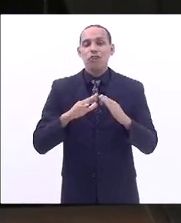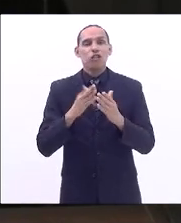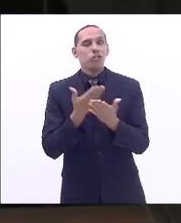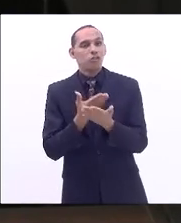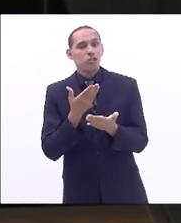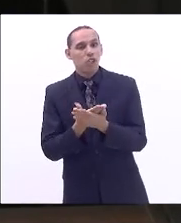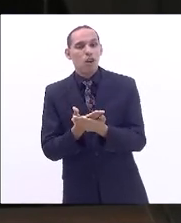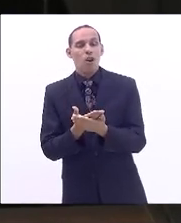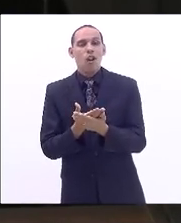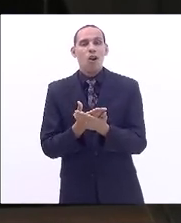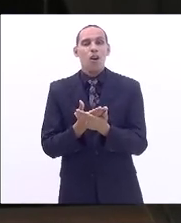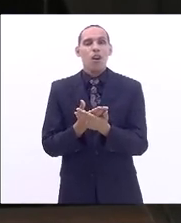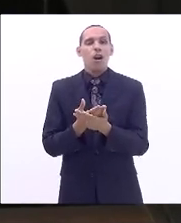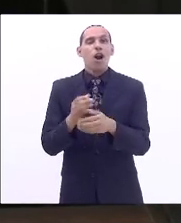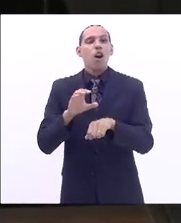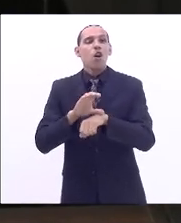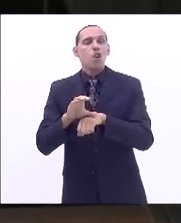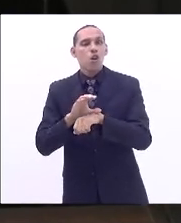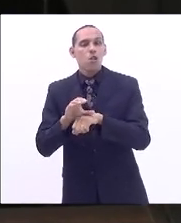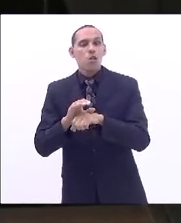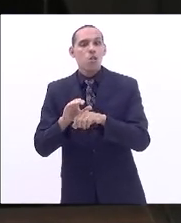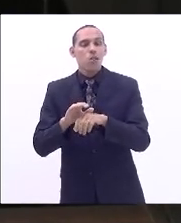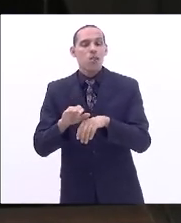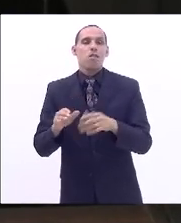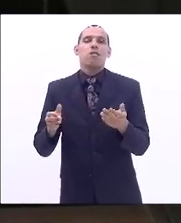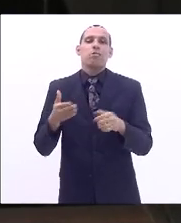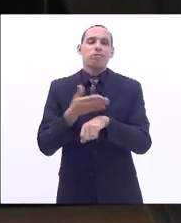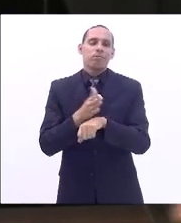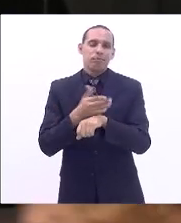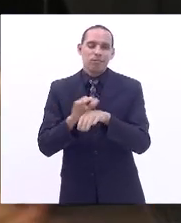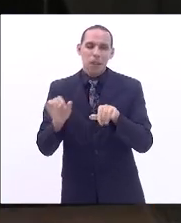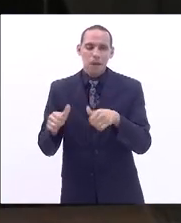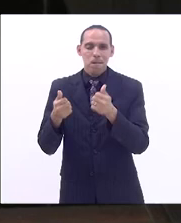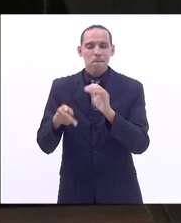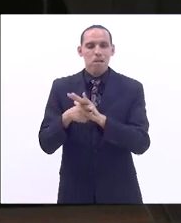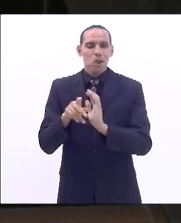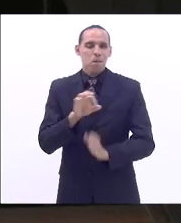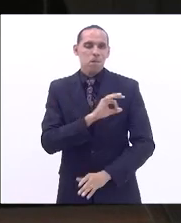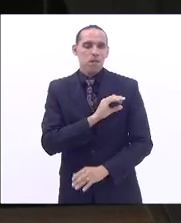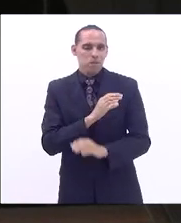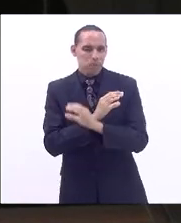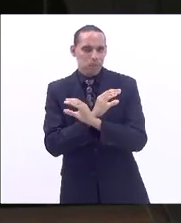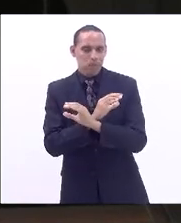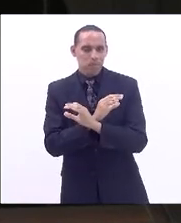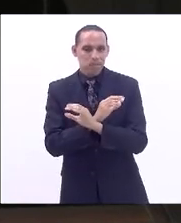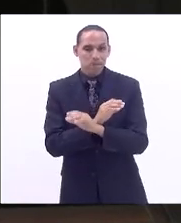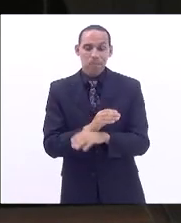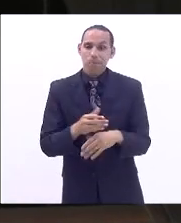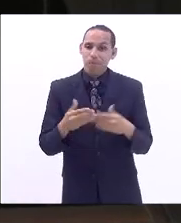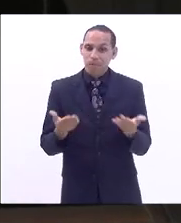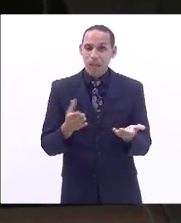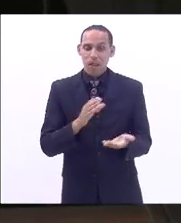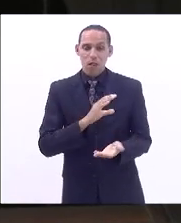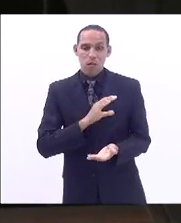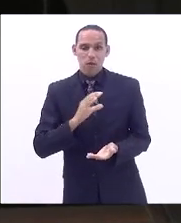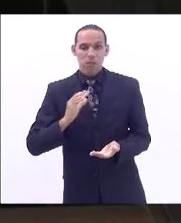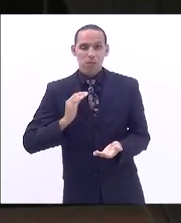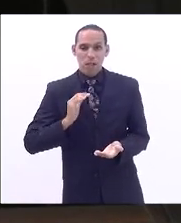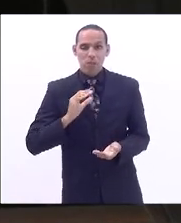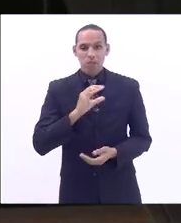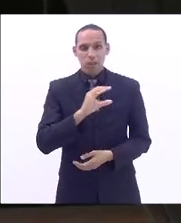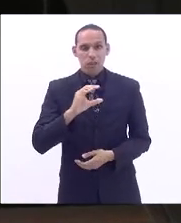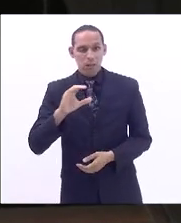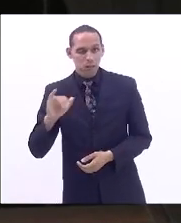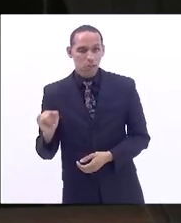cursos de aperfeiçoamento da Academia da Polícia Civil e ainda que a comissão de